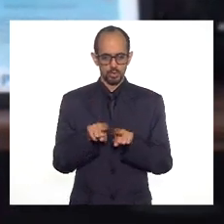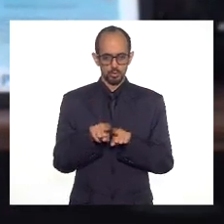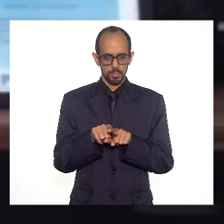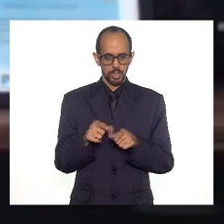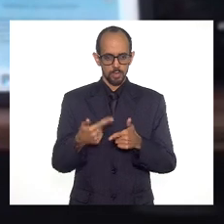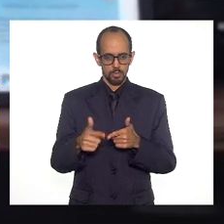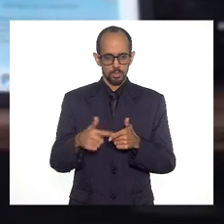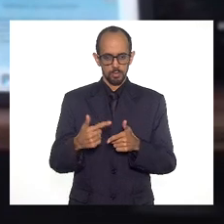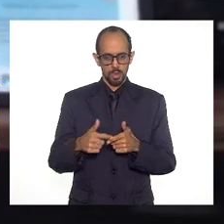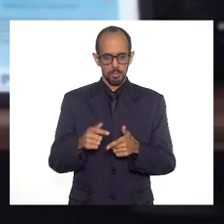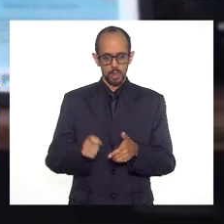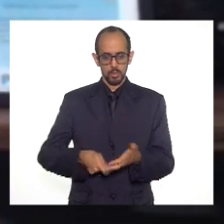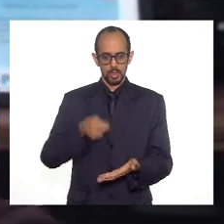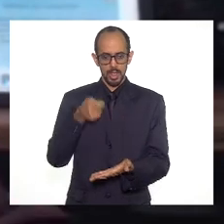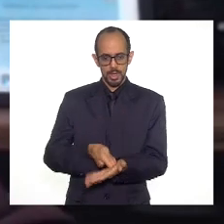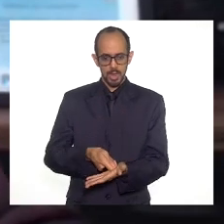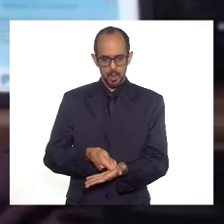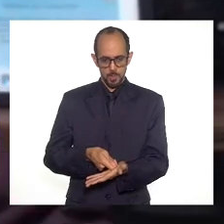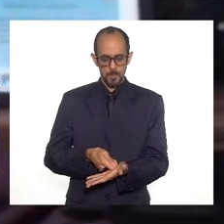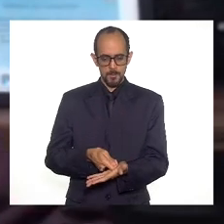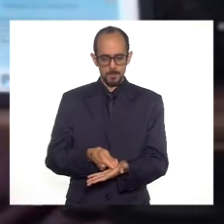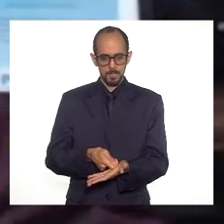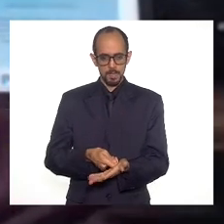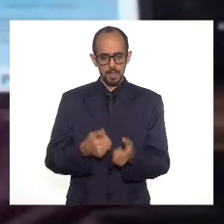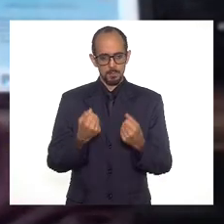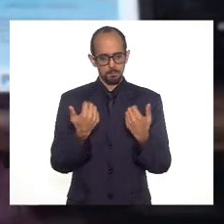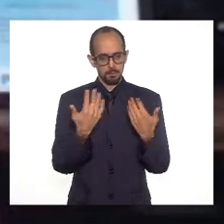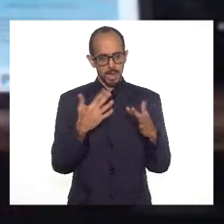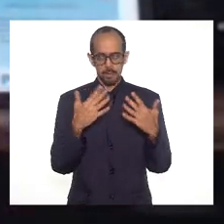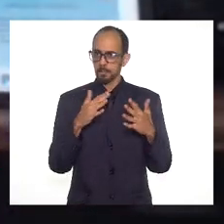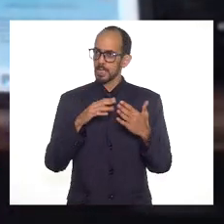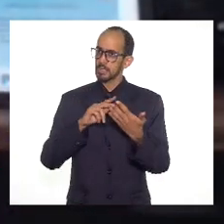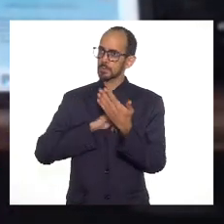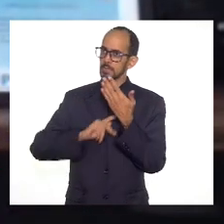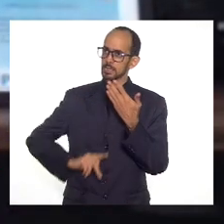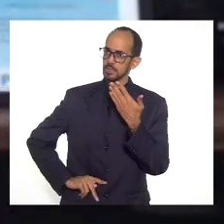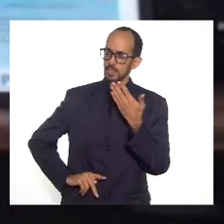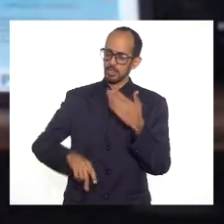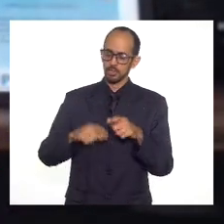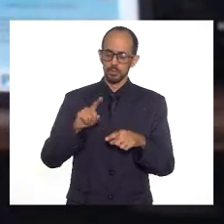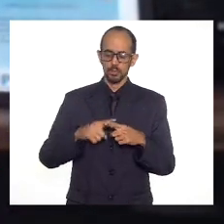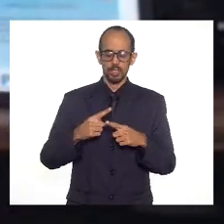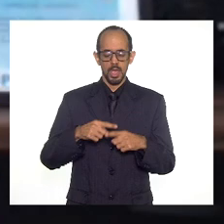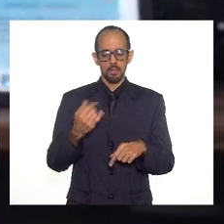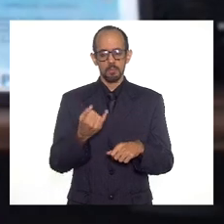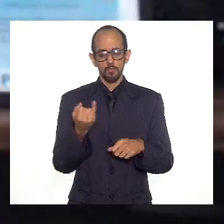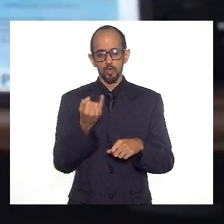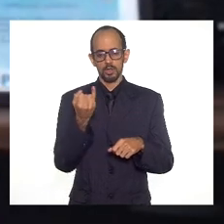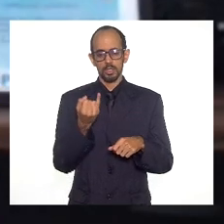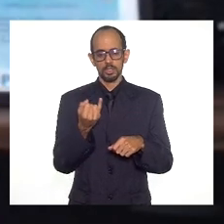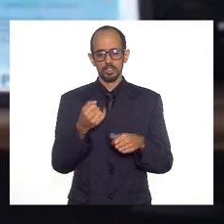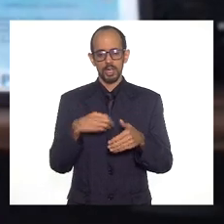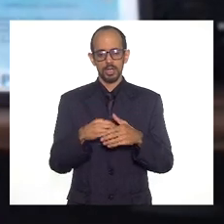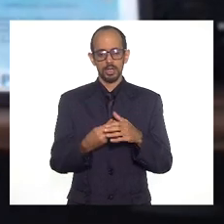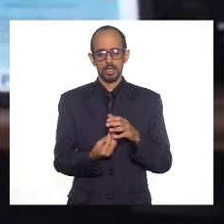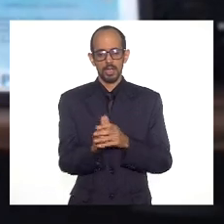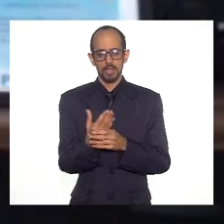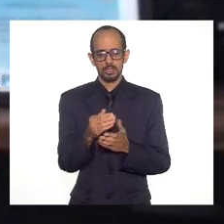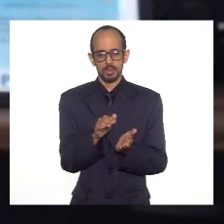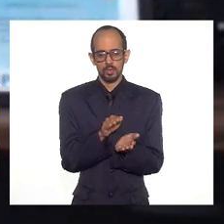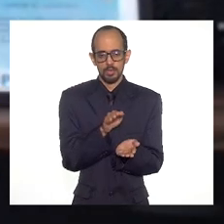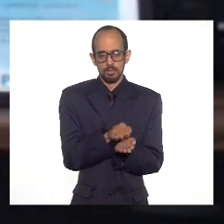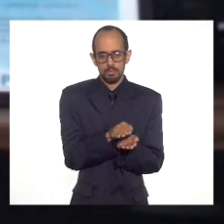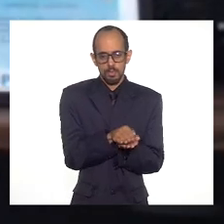do leilão, e parabenizar o presidente Siciliano, porque eu acho importante a criação de um fundo. Senão a gente fica num samba de crioulo